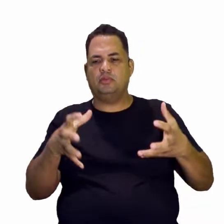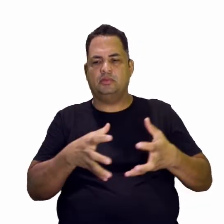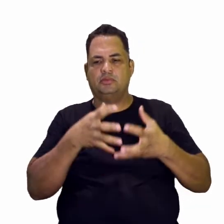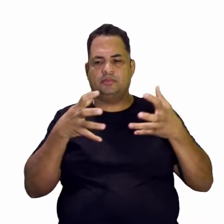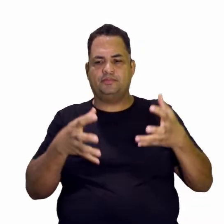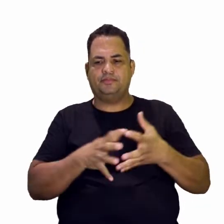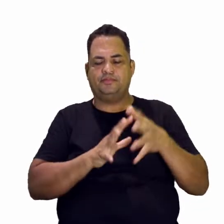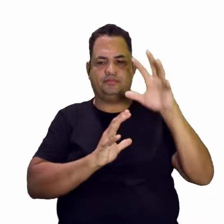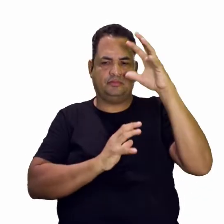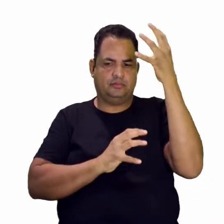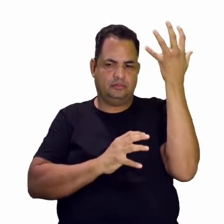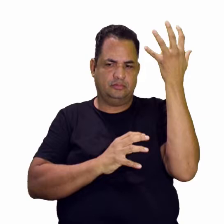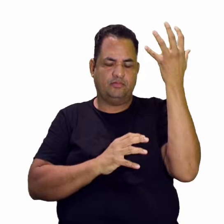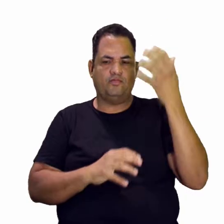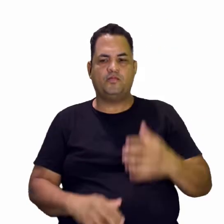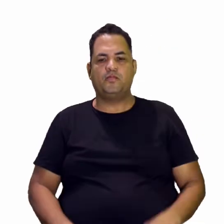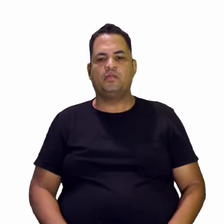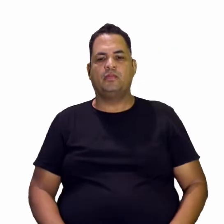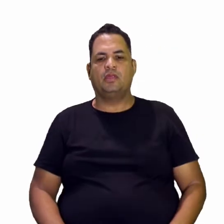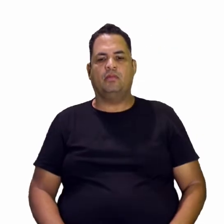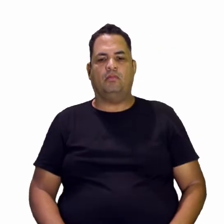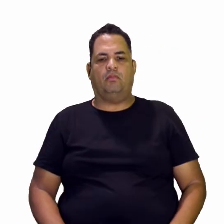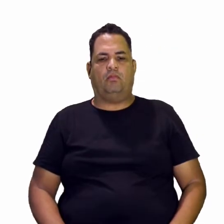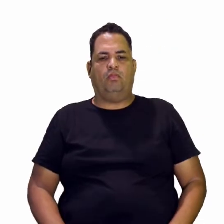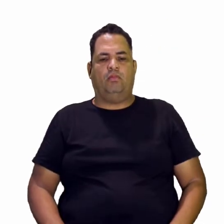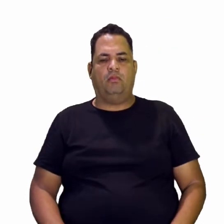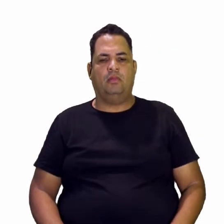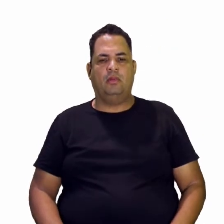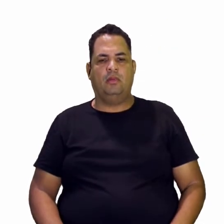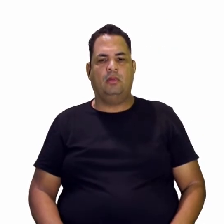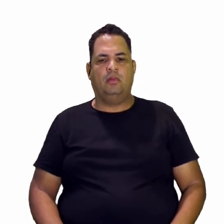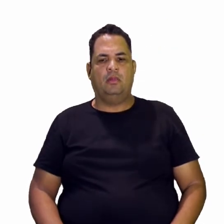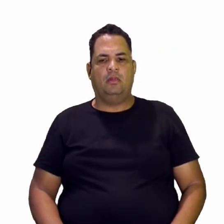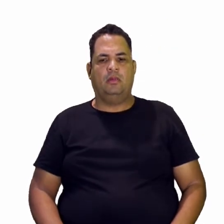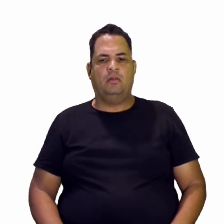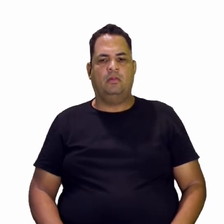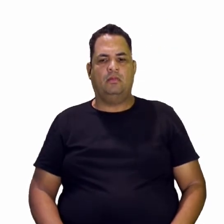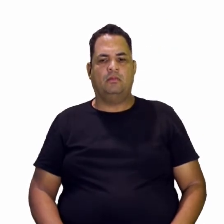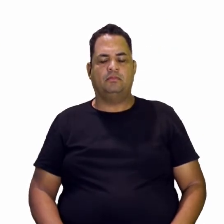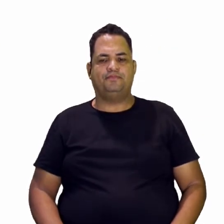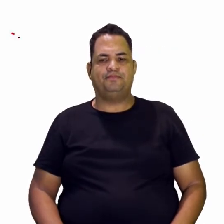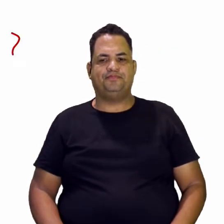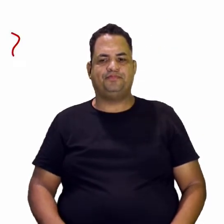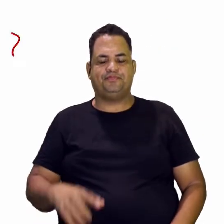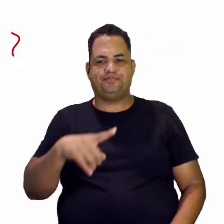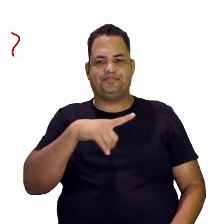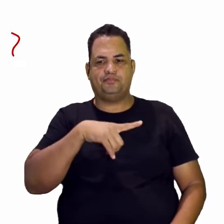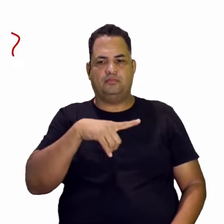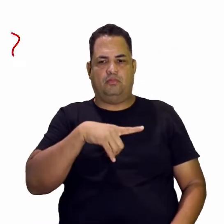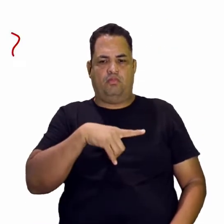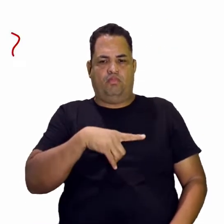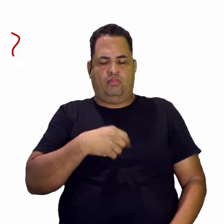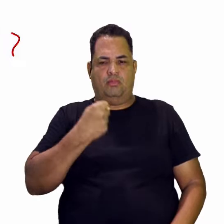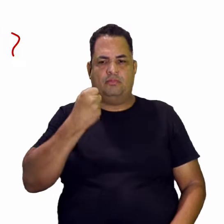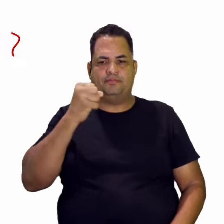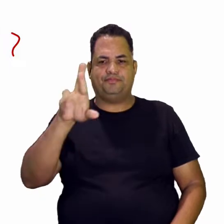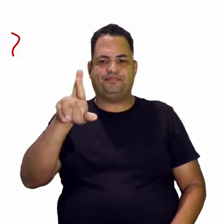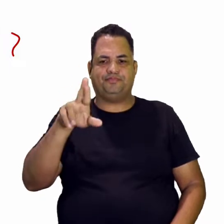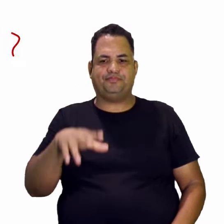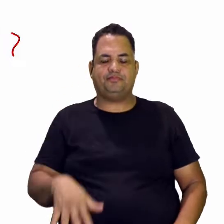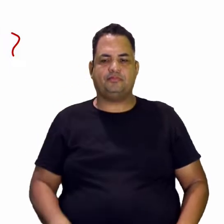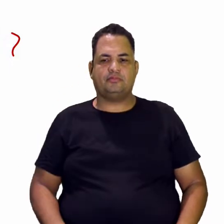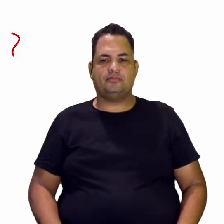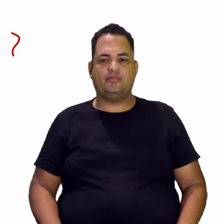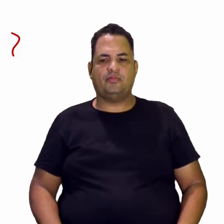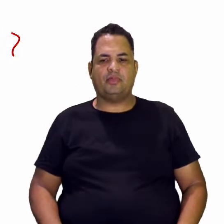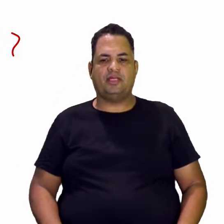Olha lá. Então, o nitrogênio, ele tá ali, ó, na atmosfera. Só